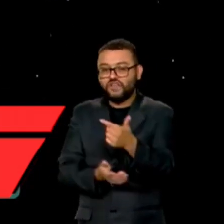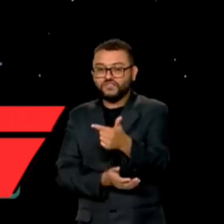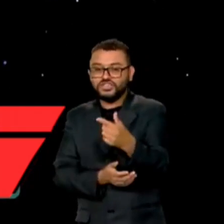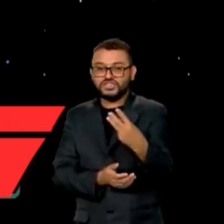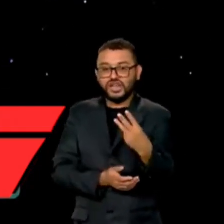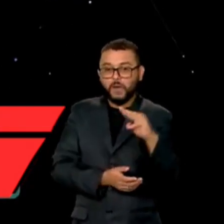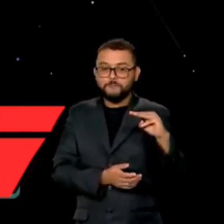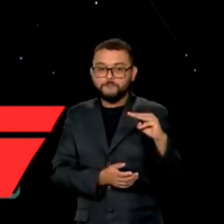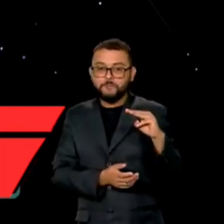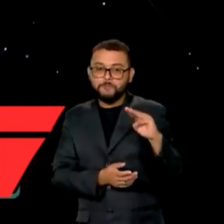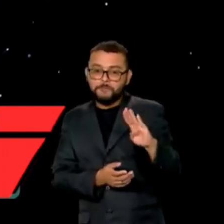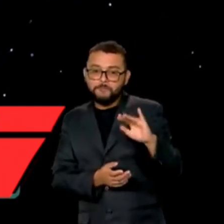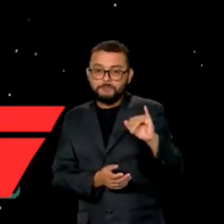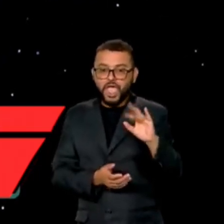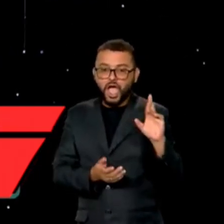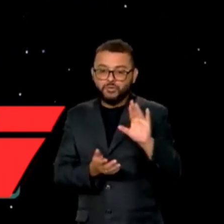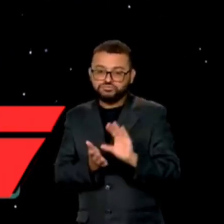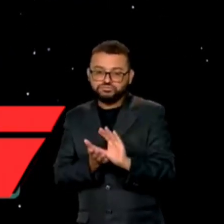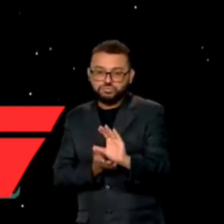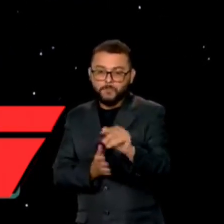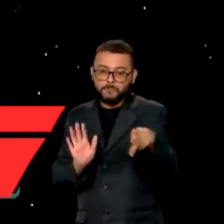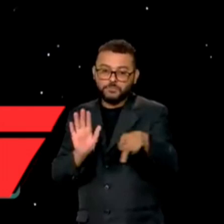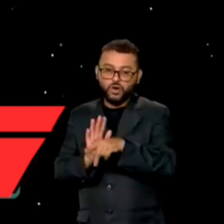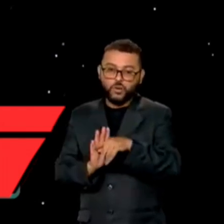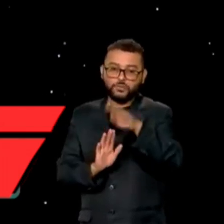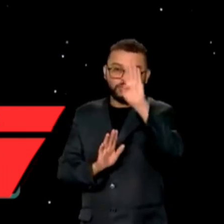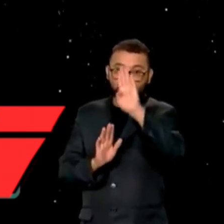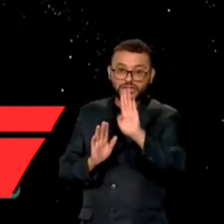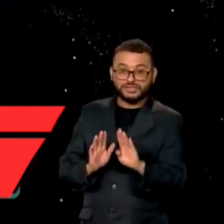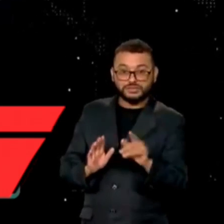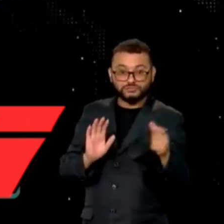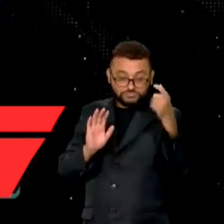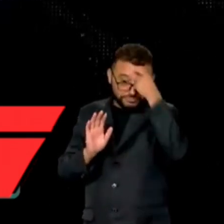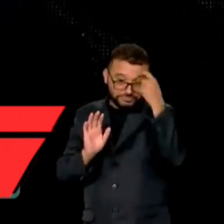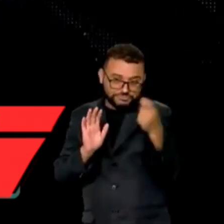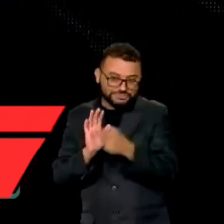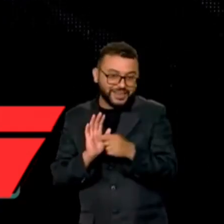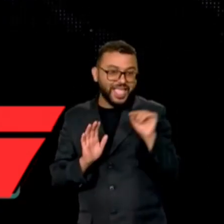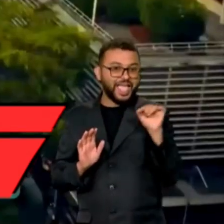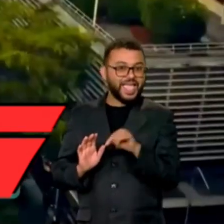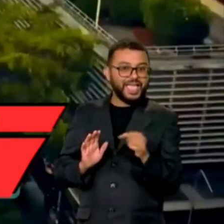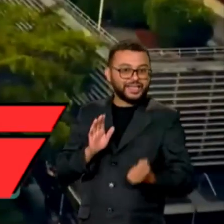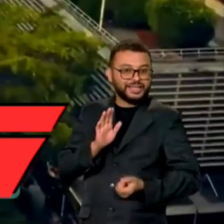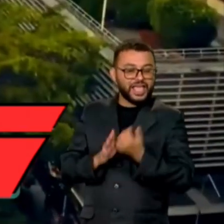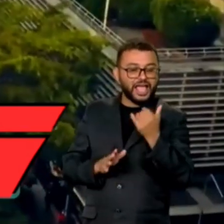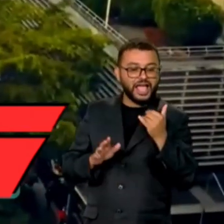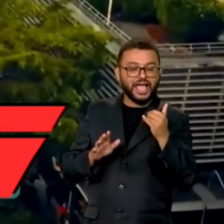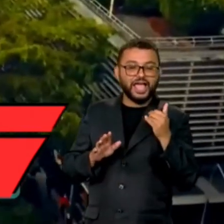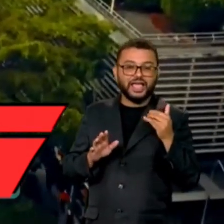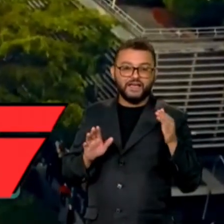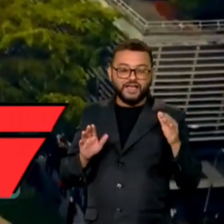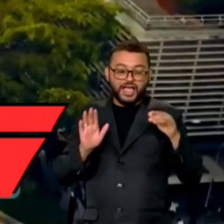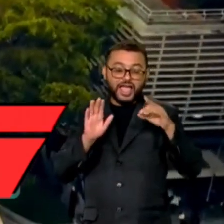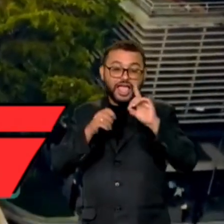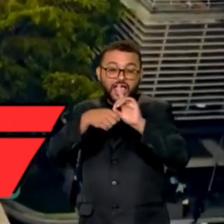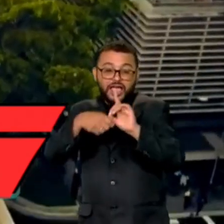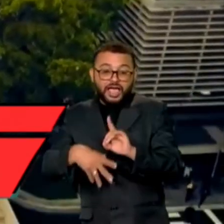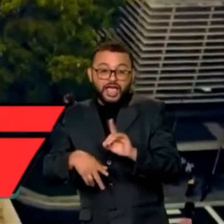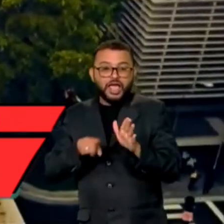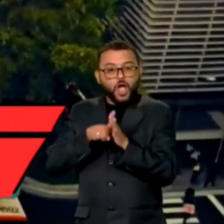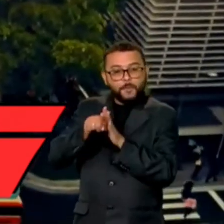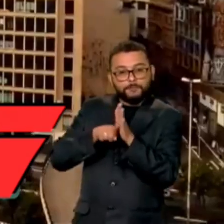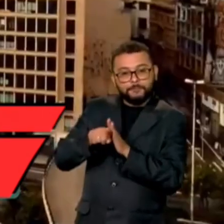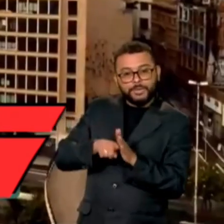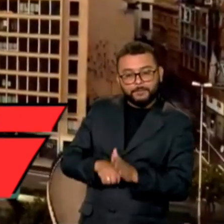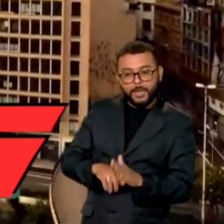bilhões de reais, o Plano Brasileiro de Inteligência Artificial aborda diretrizes para